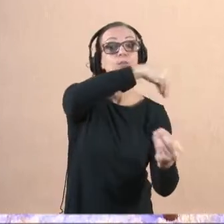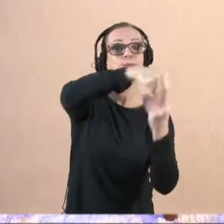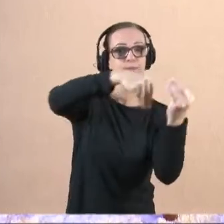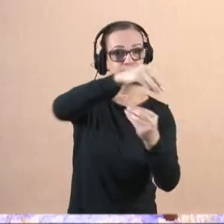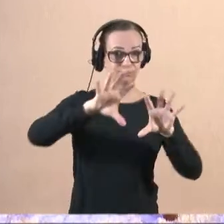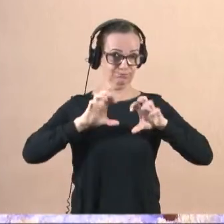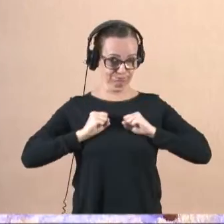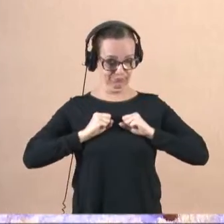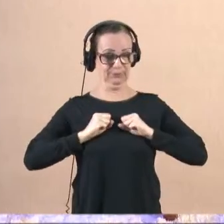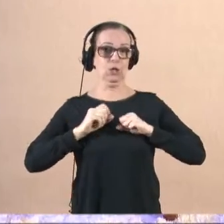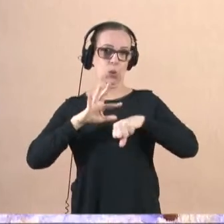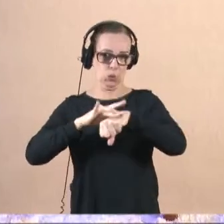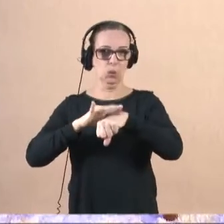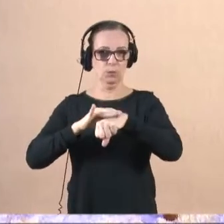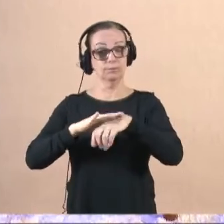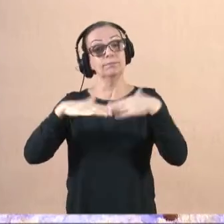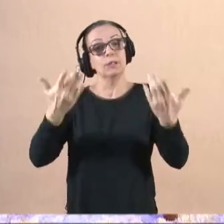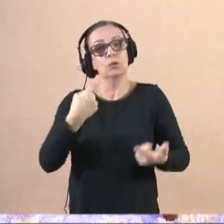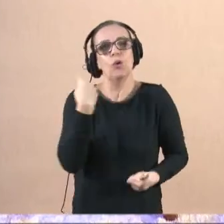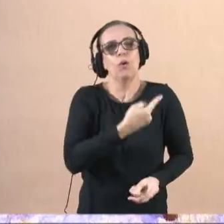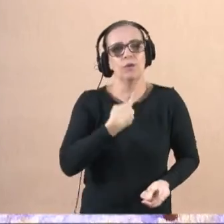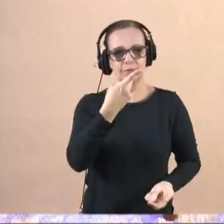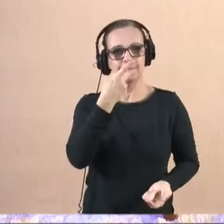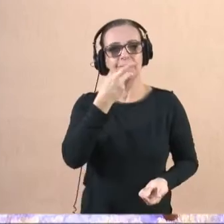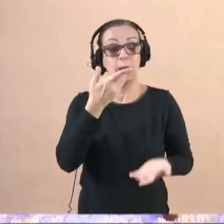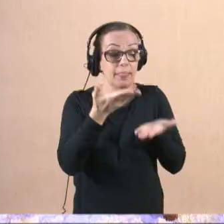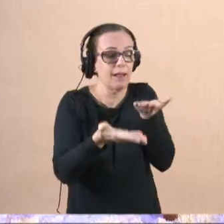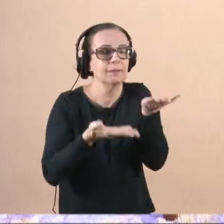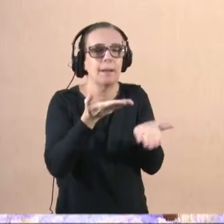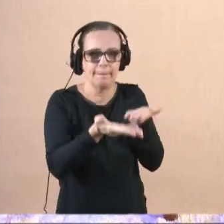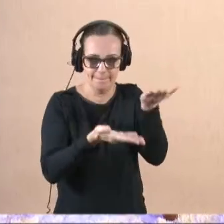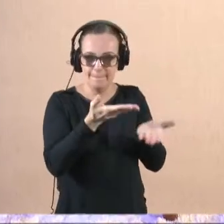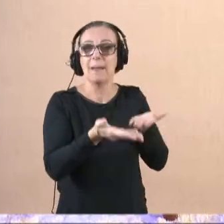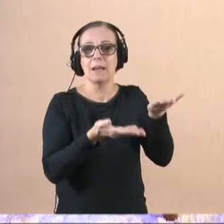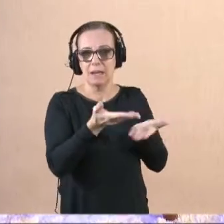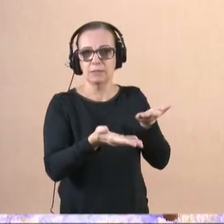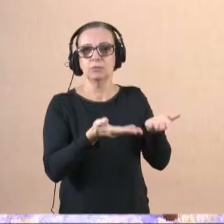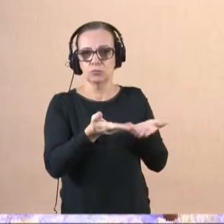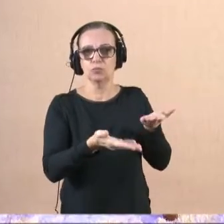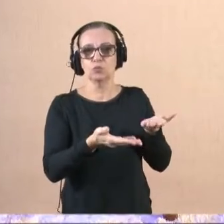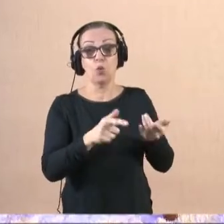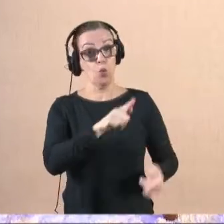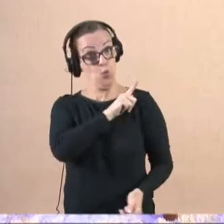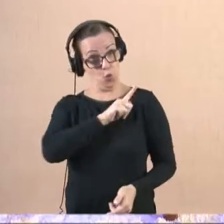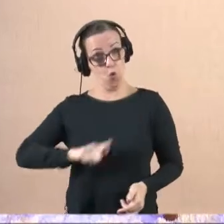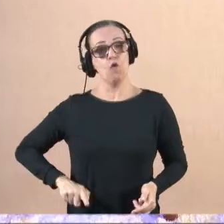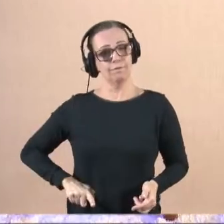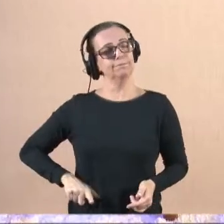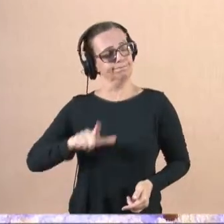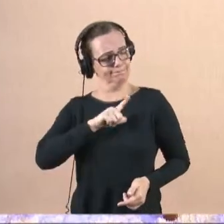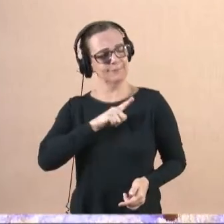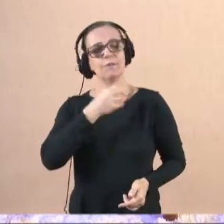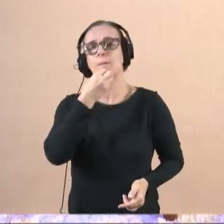contaminada eu estava espalhando do tratamento o governo até um